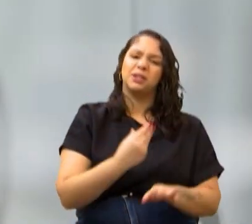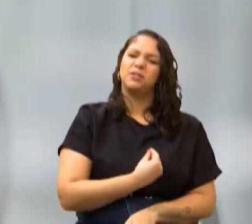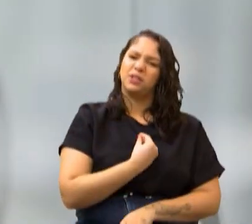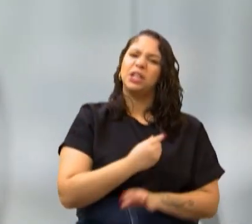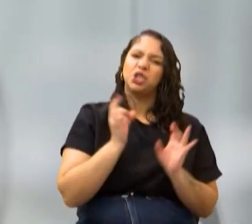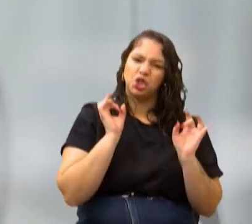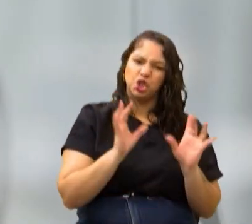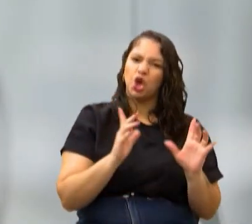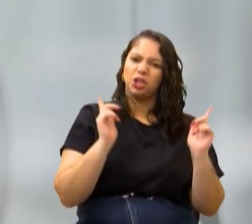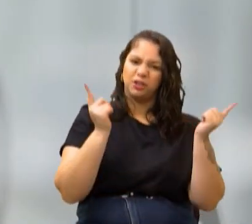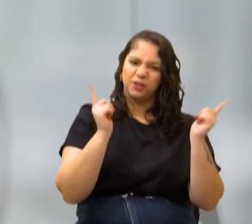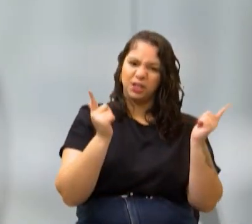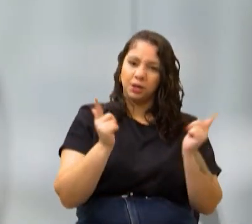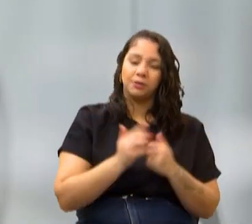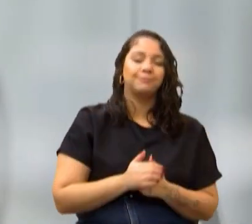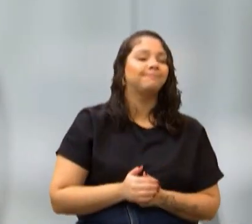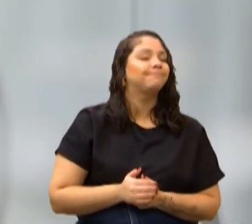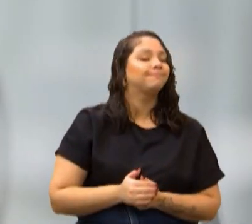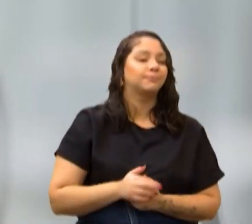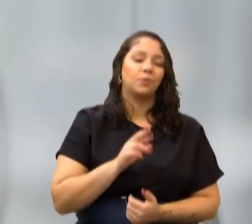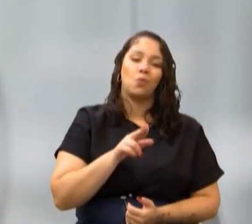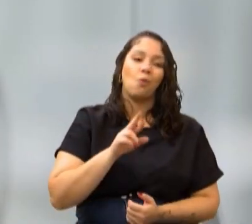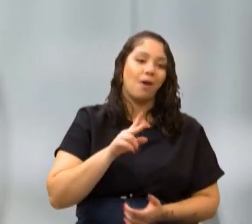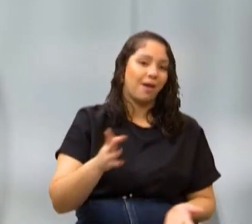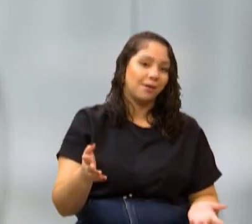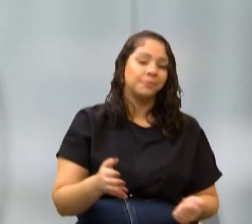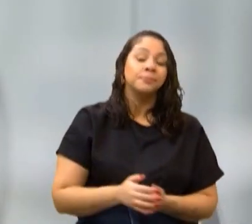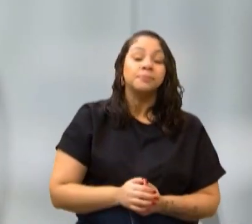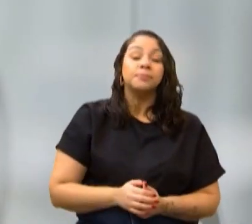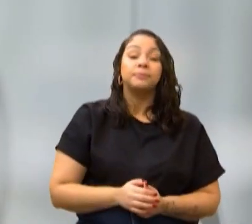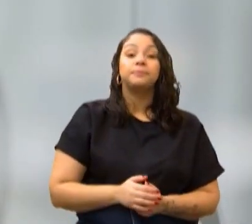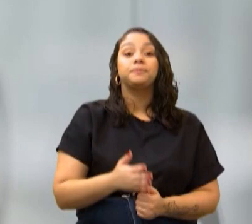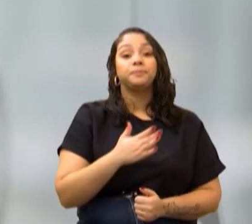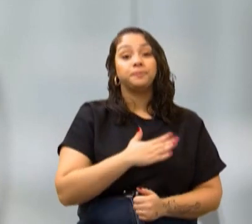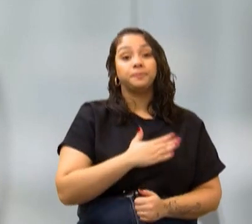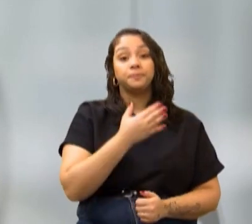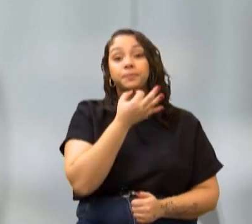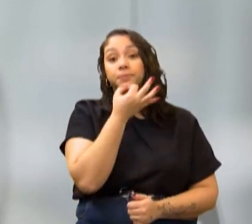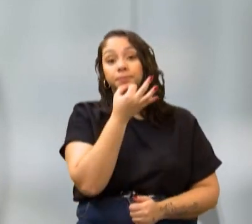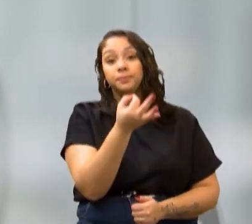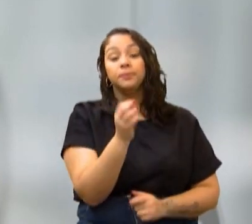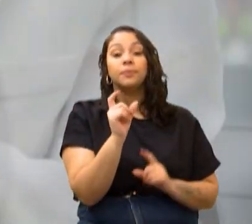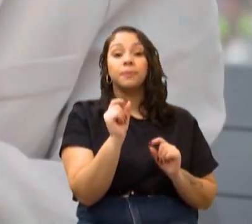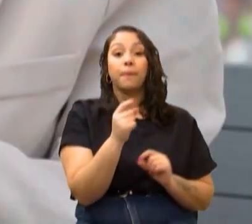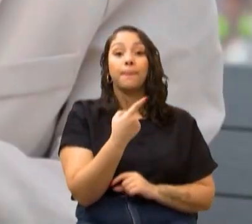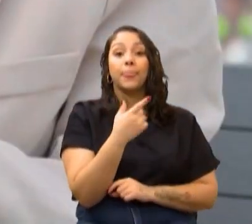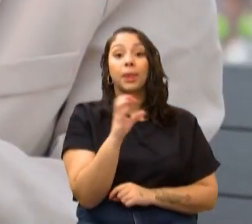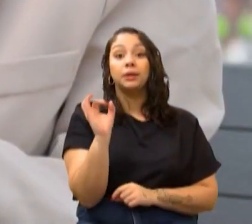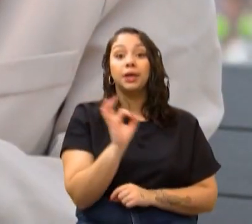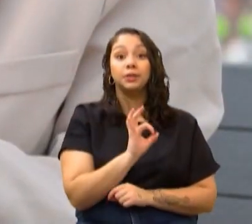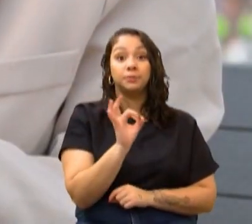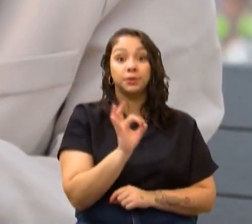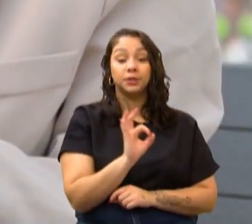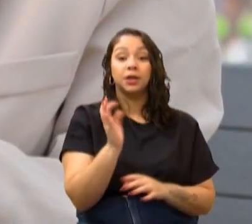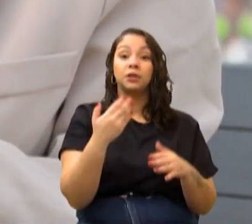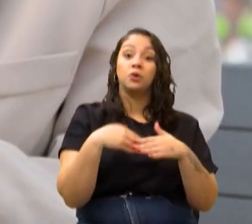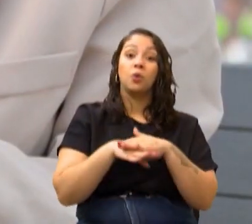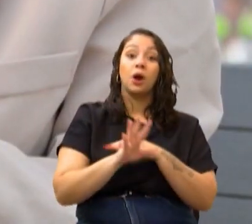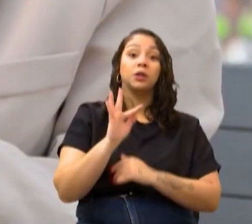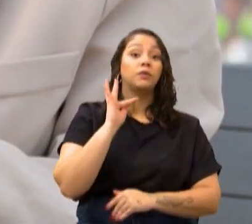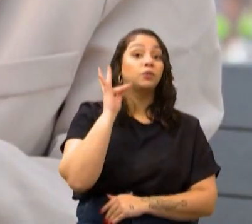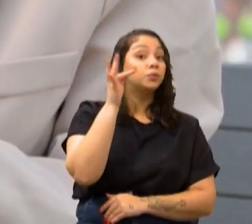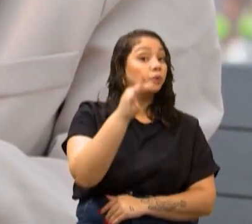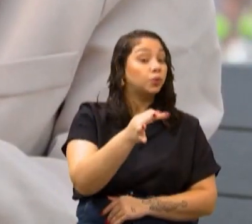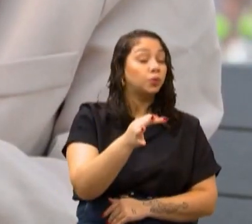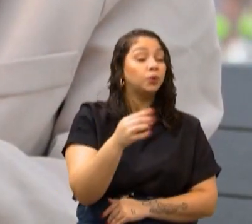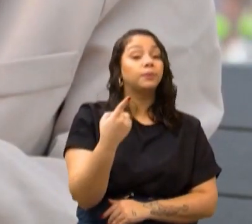divertir. Mas a vida é só diversão? Aí também não. Então, minha sugestão é que 10%